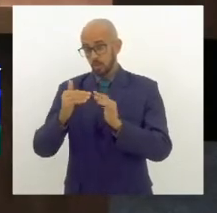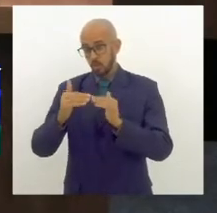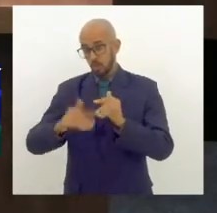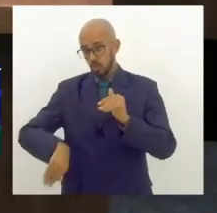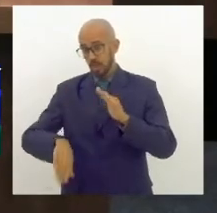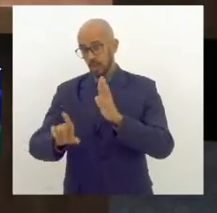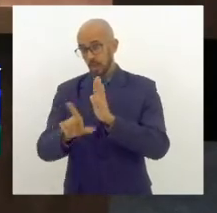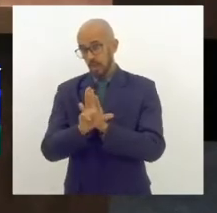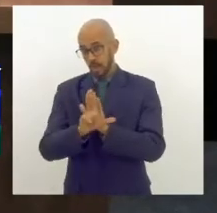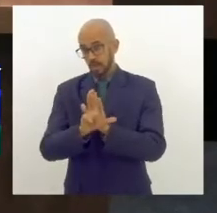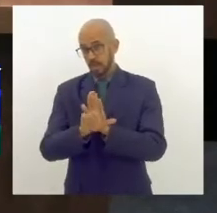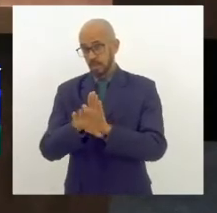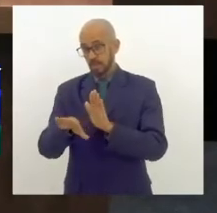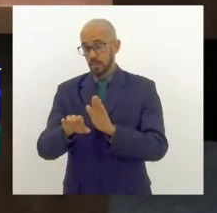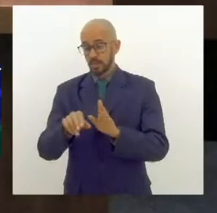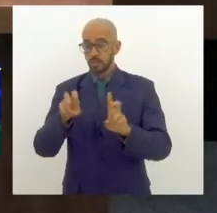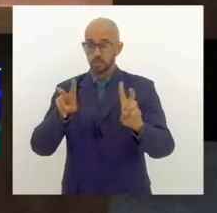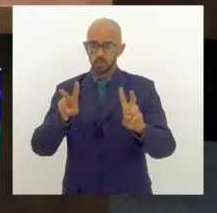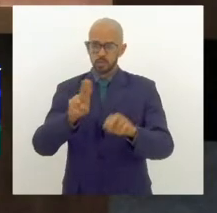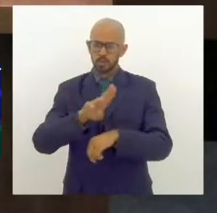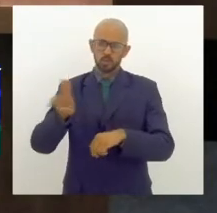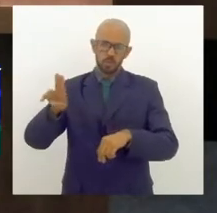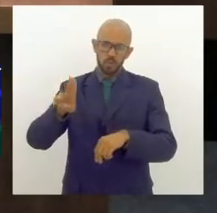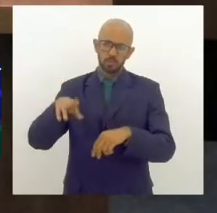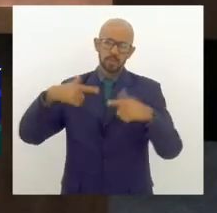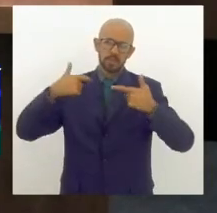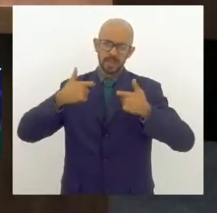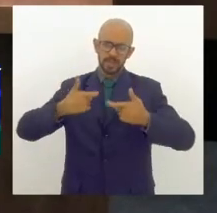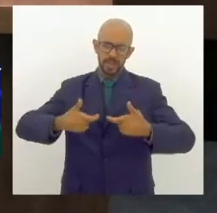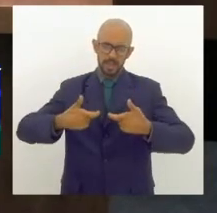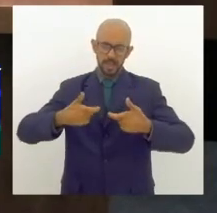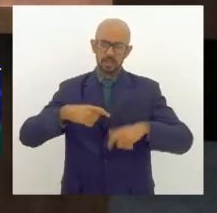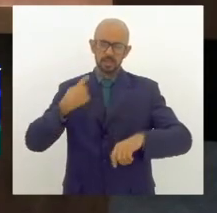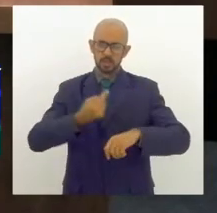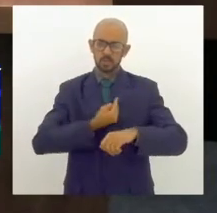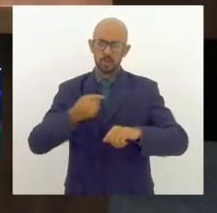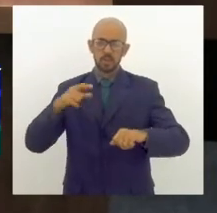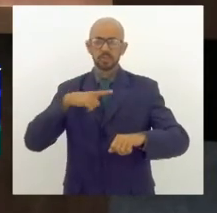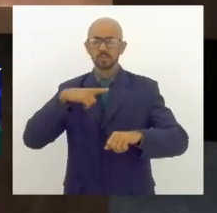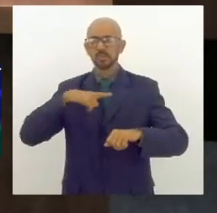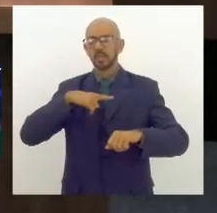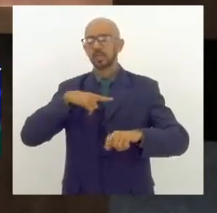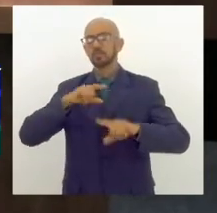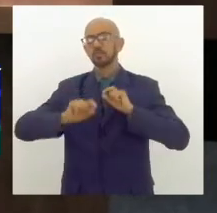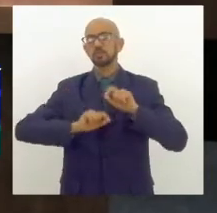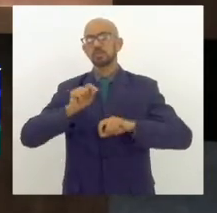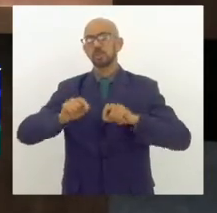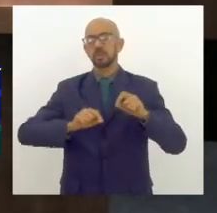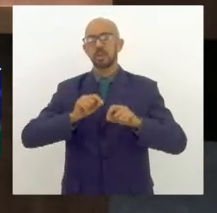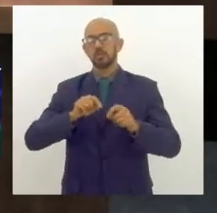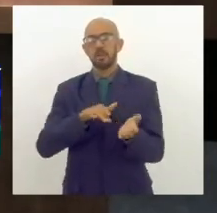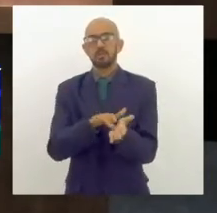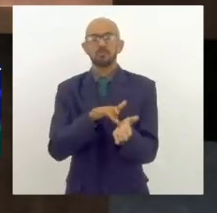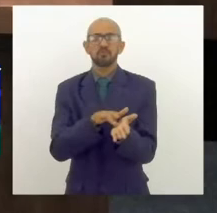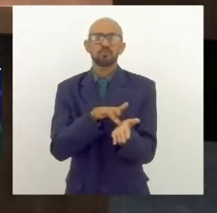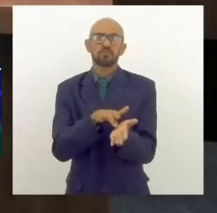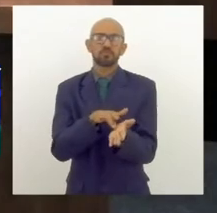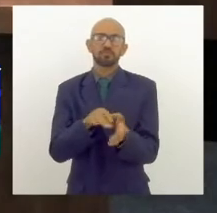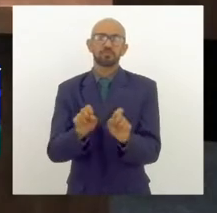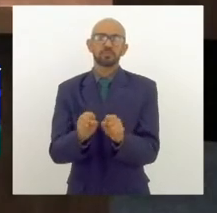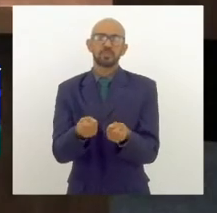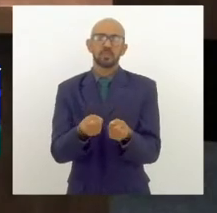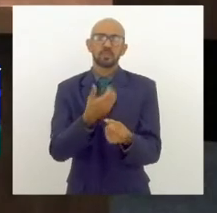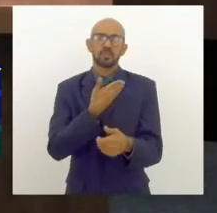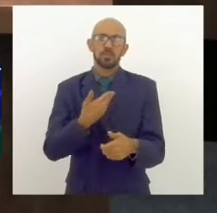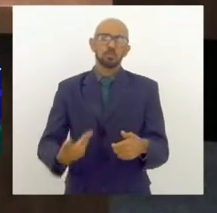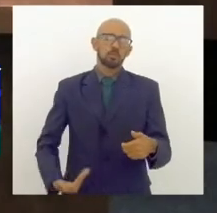em nome de uma suposta guerra às drogas que a gente tem uma suposta política de segurança pública que